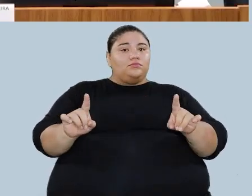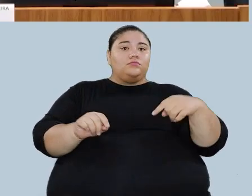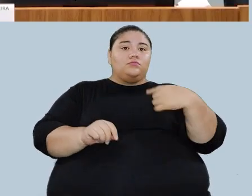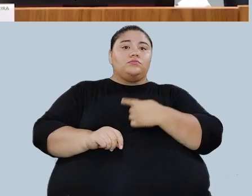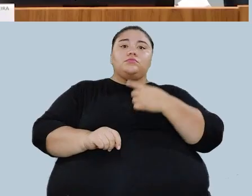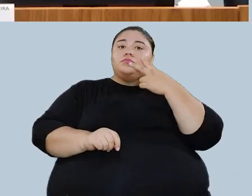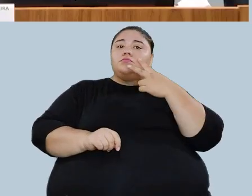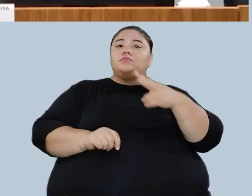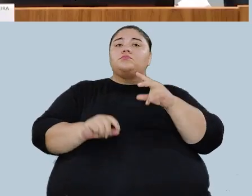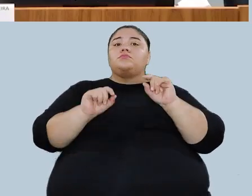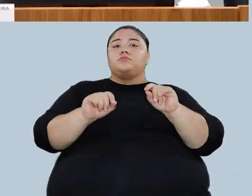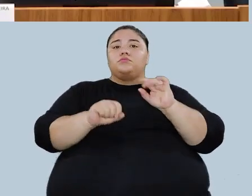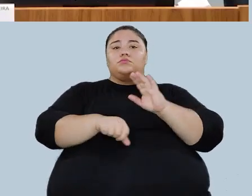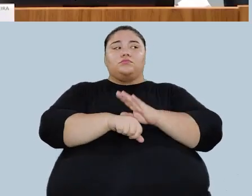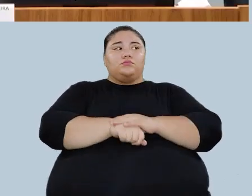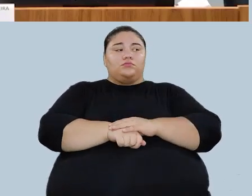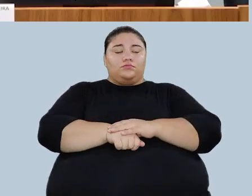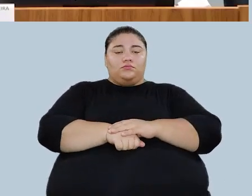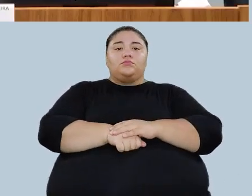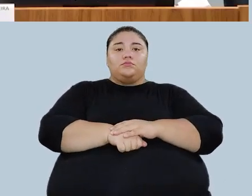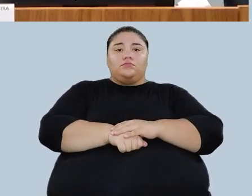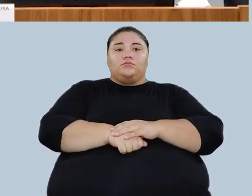nós vamos ver que